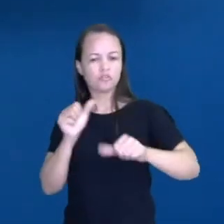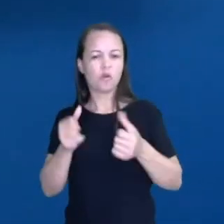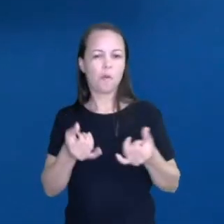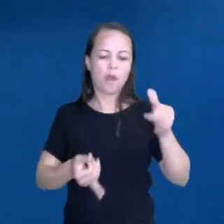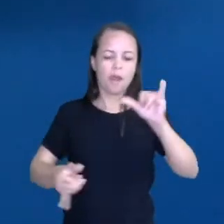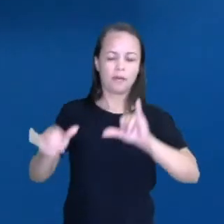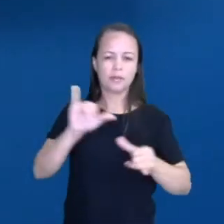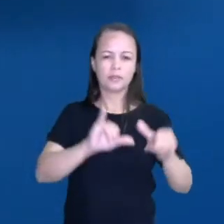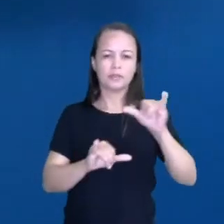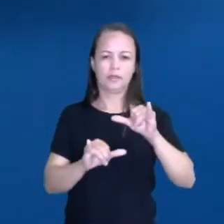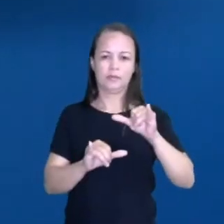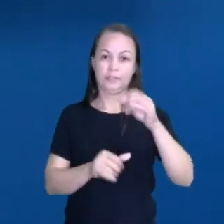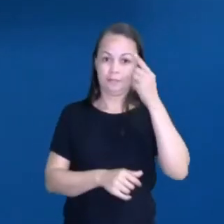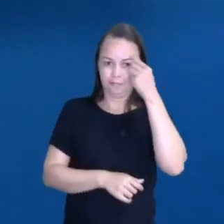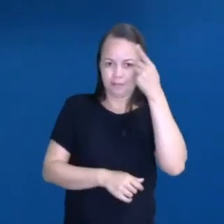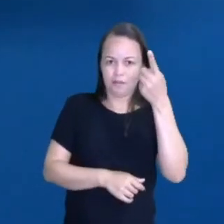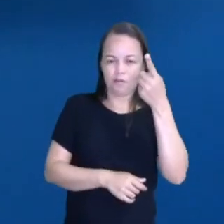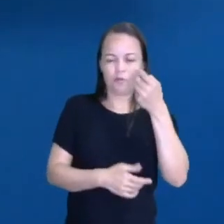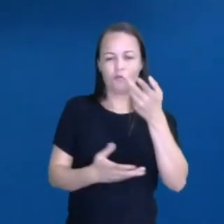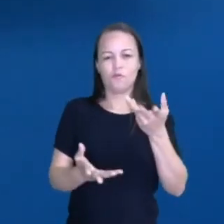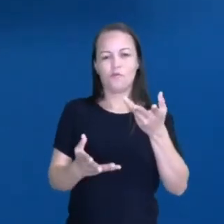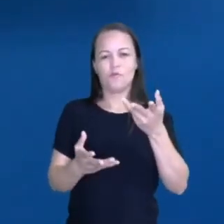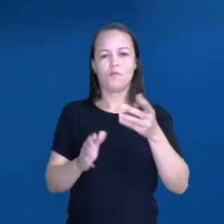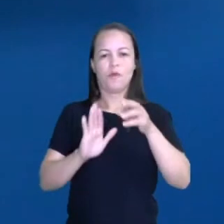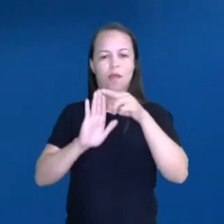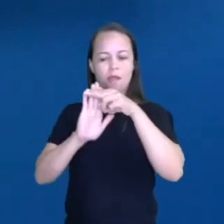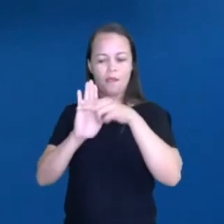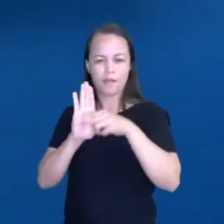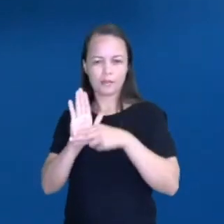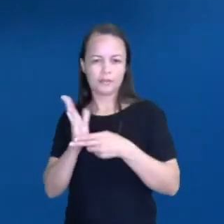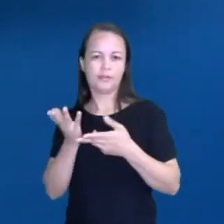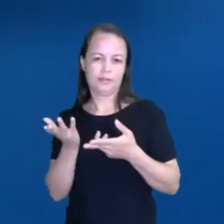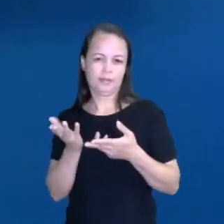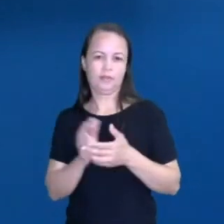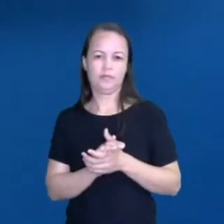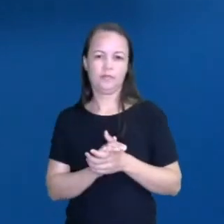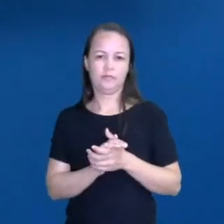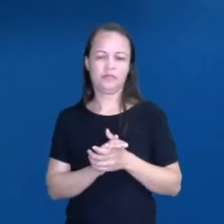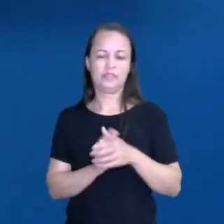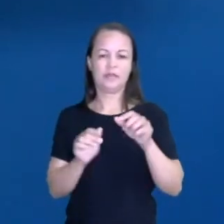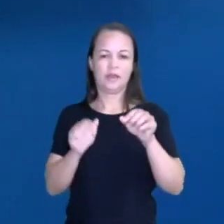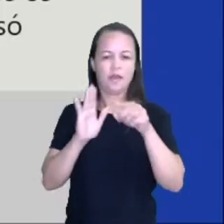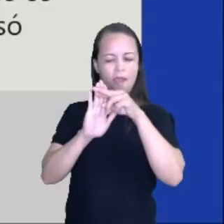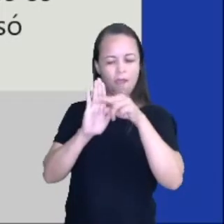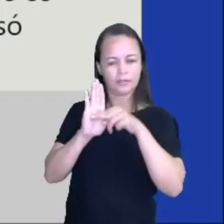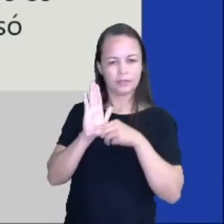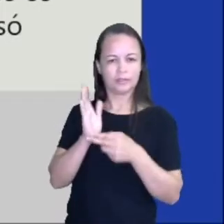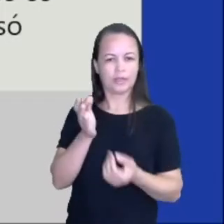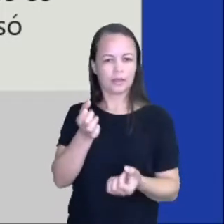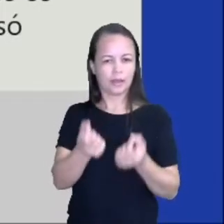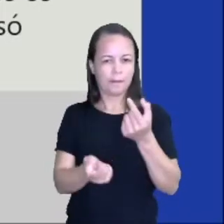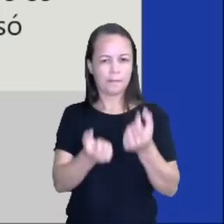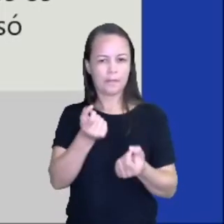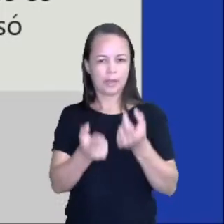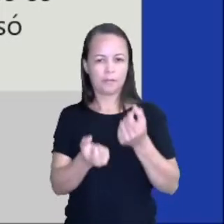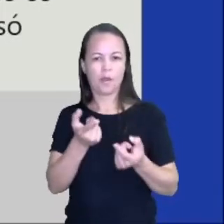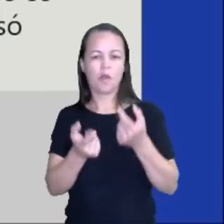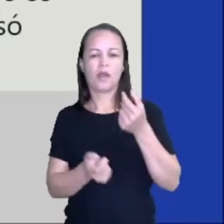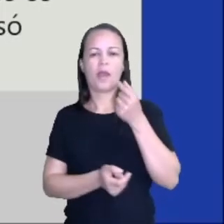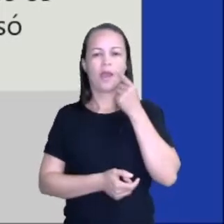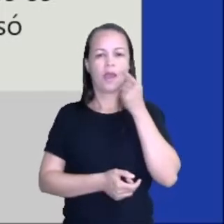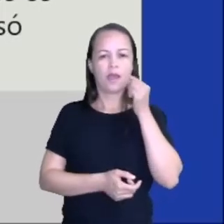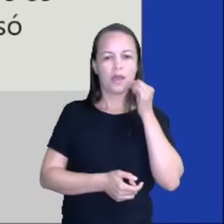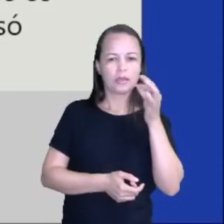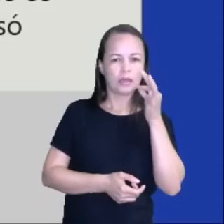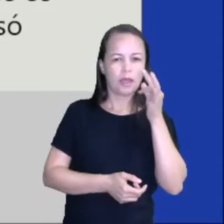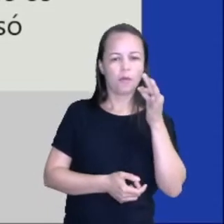química. Que tal uma receita? Vamos fazer a receita da pipoca salgada? Você vai precisar de 2